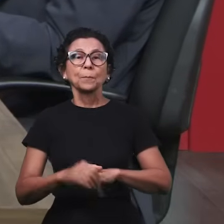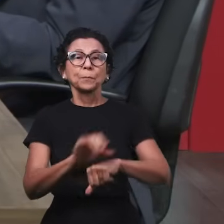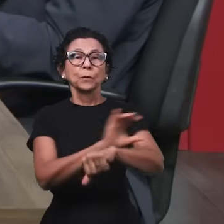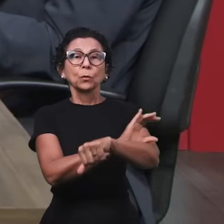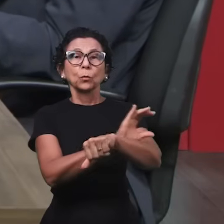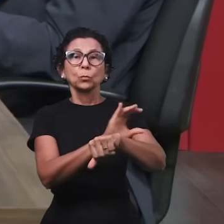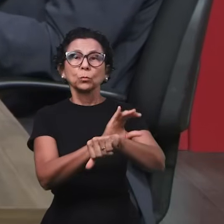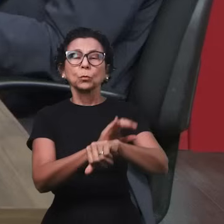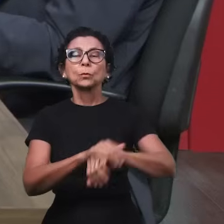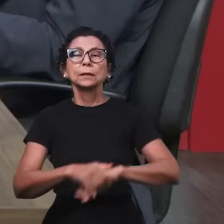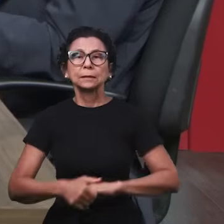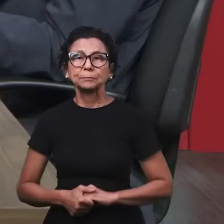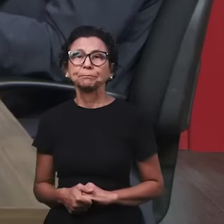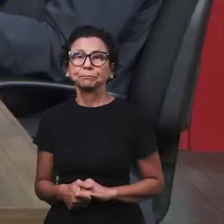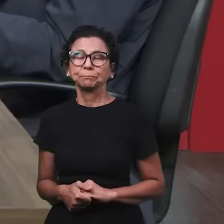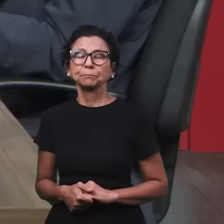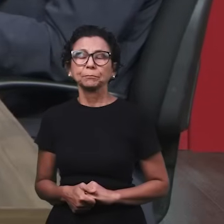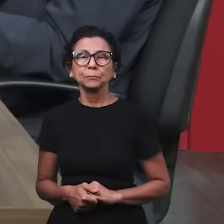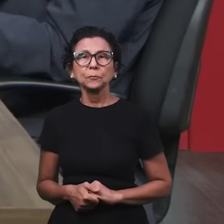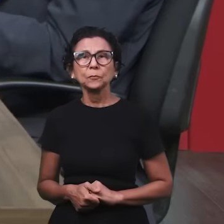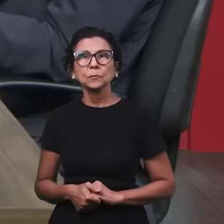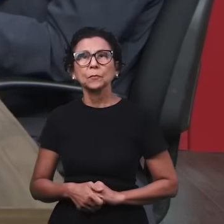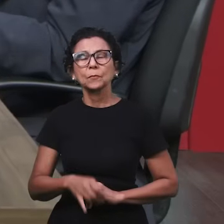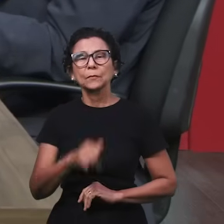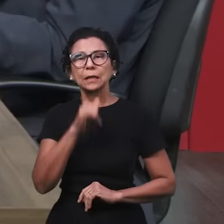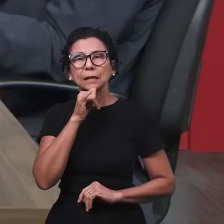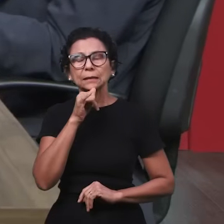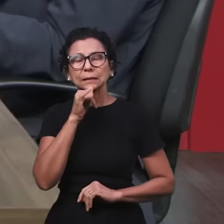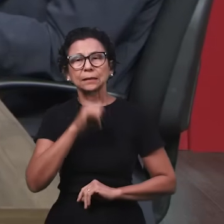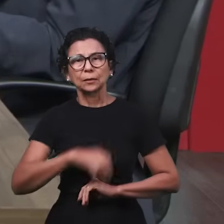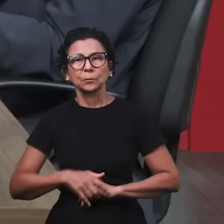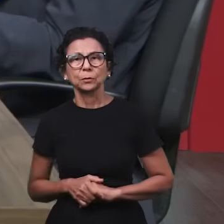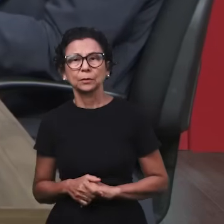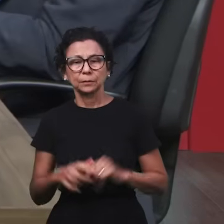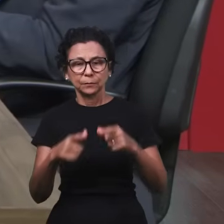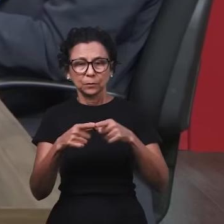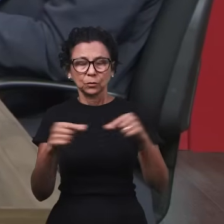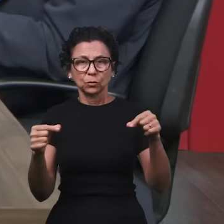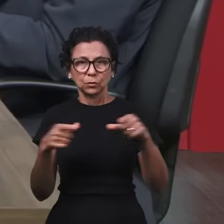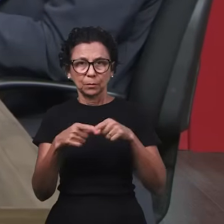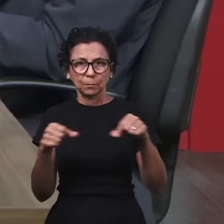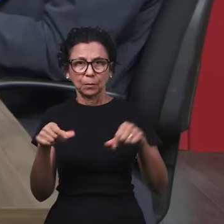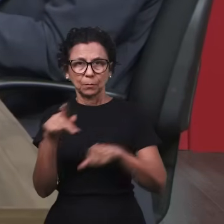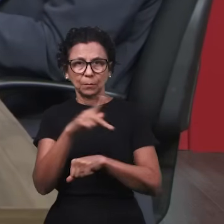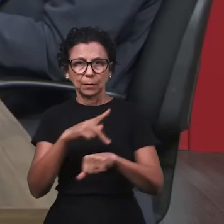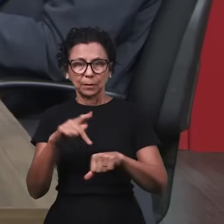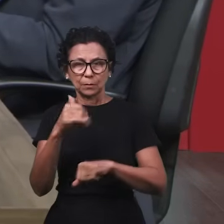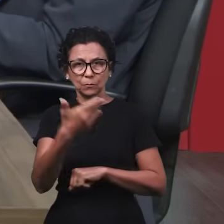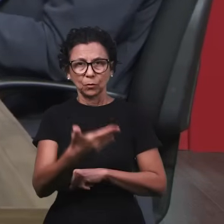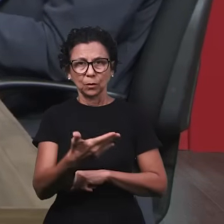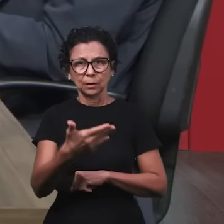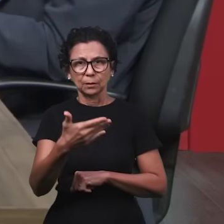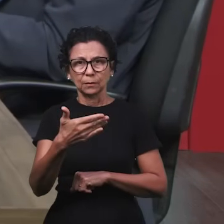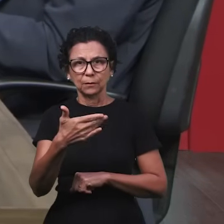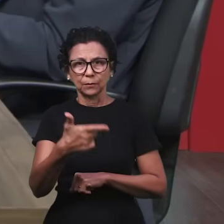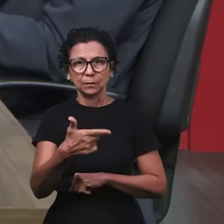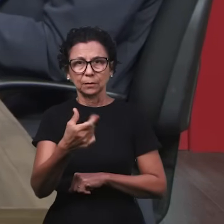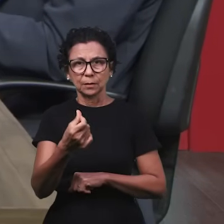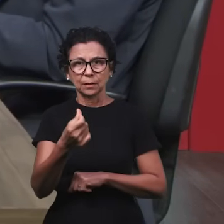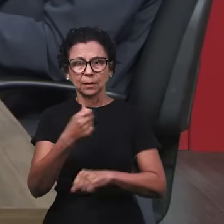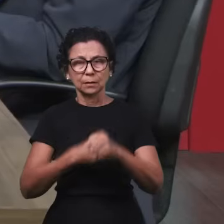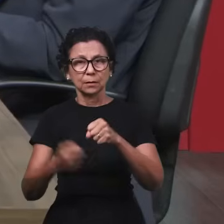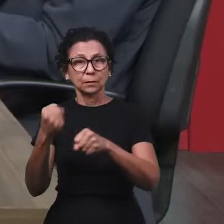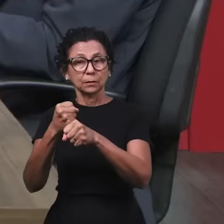em aspectos culturais com relação à obra. Por exemplo, no caso do Japão, eu estive no Japão há 25 anos atrás, 26 anos atrás,